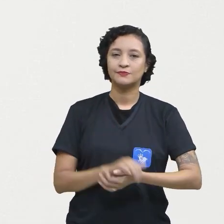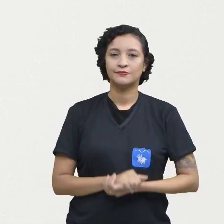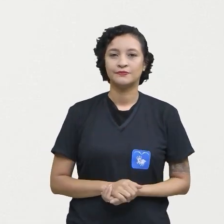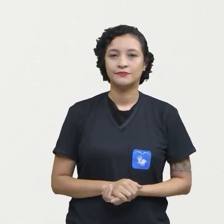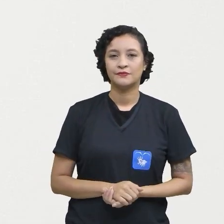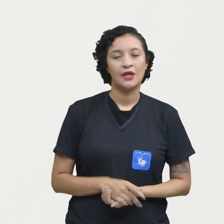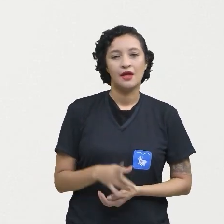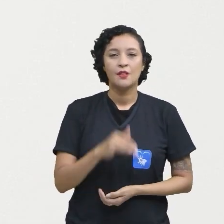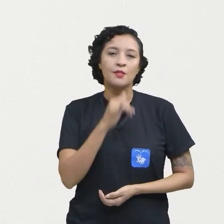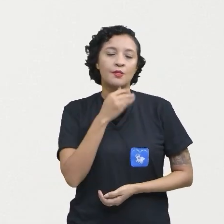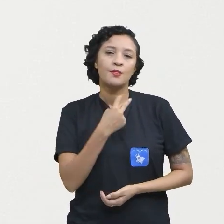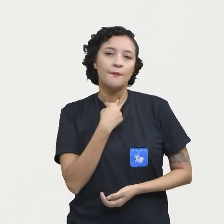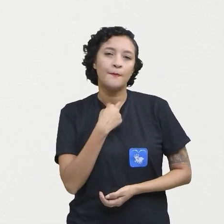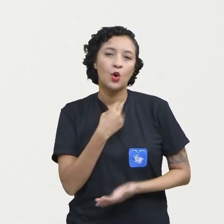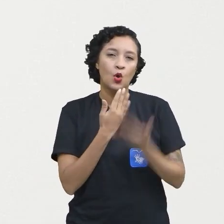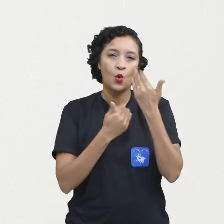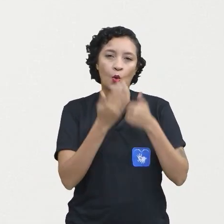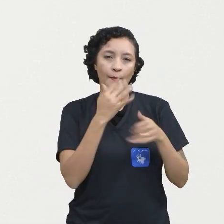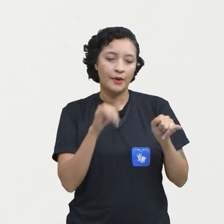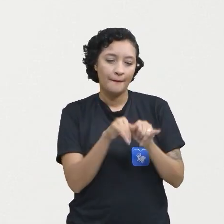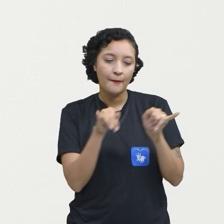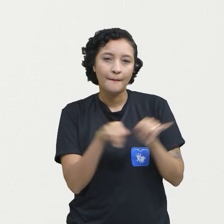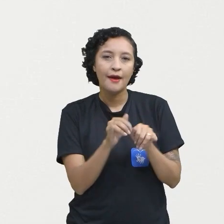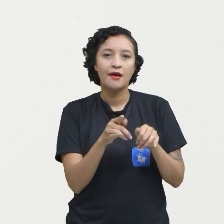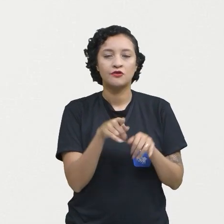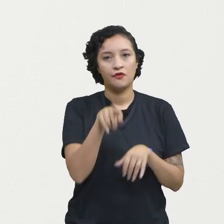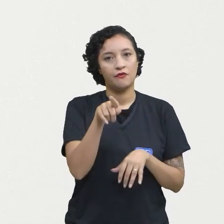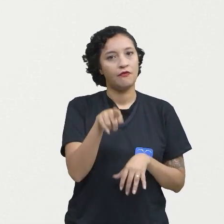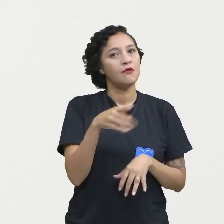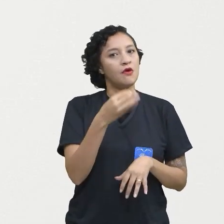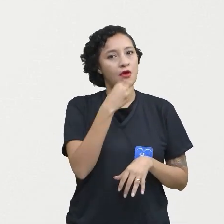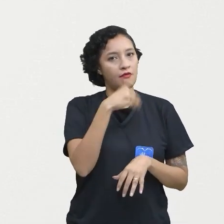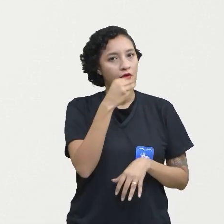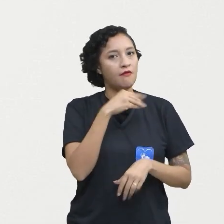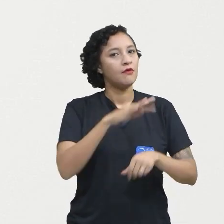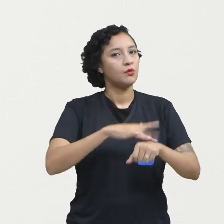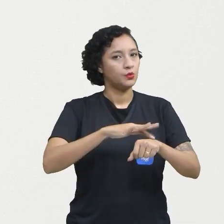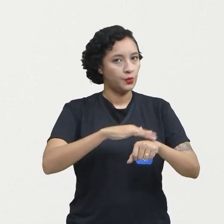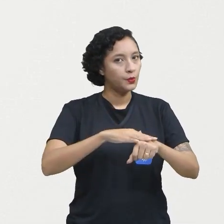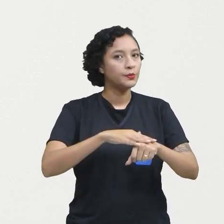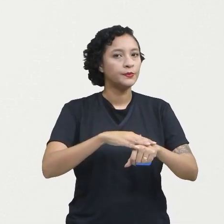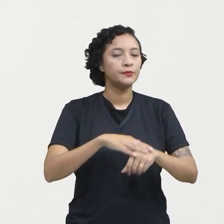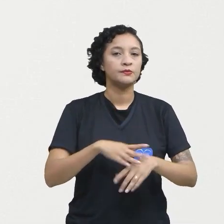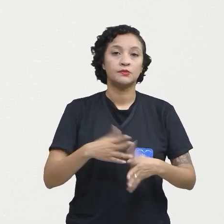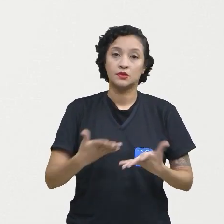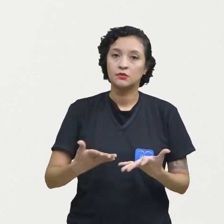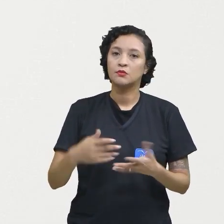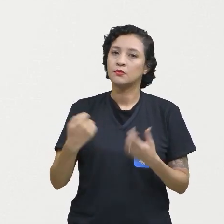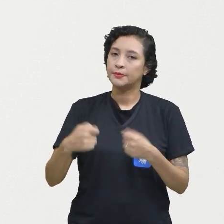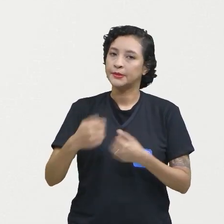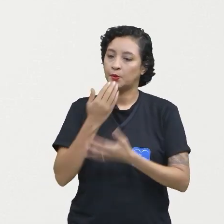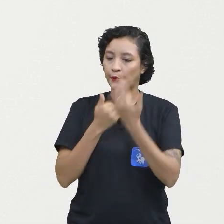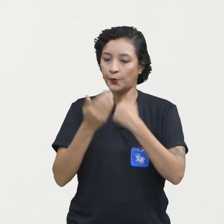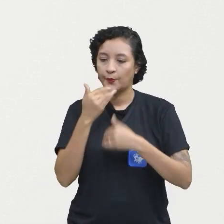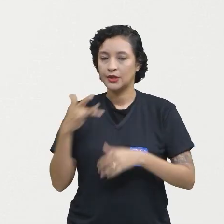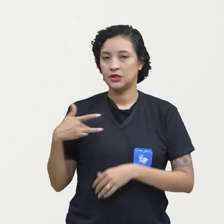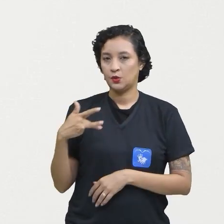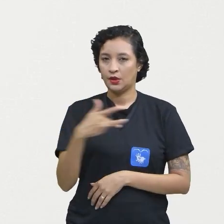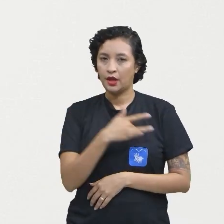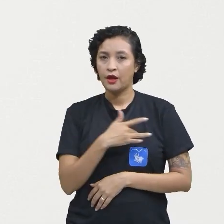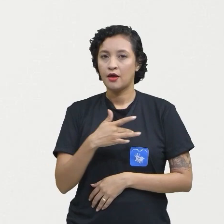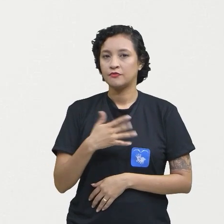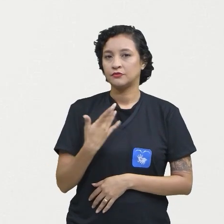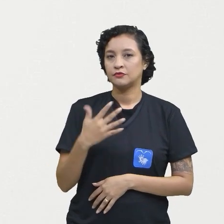comer só bobagem que você não vai ter uma qualidade de vida, pode até ter doenças, né? Então, os alimentos saudáveis, como os